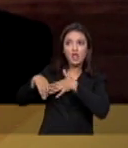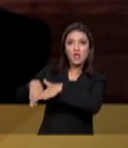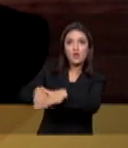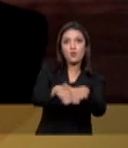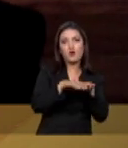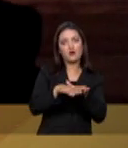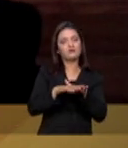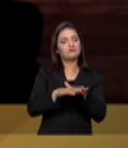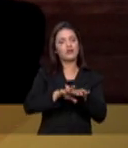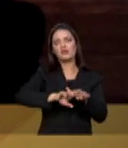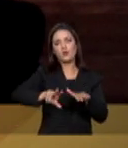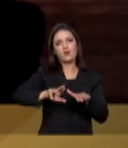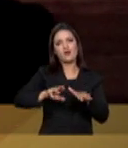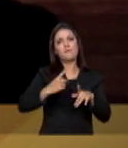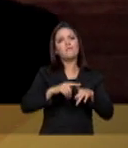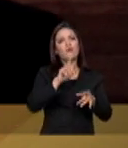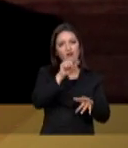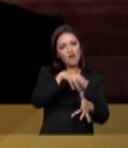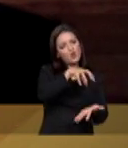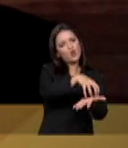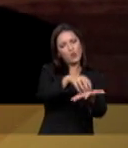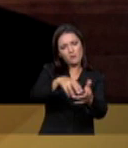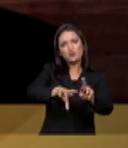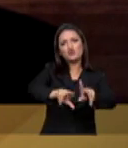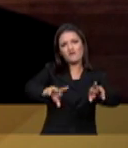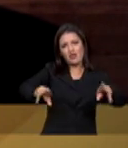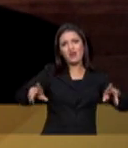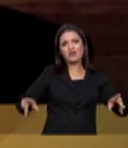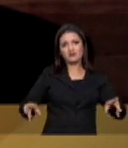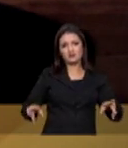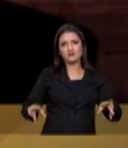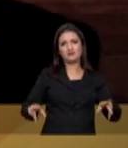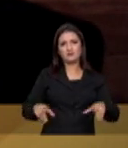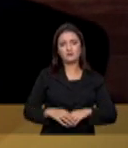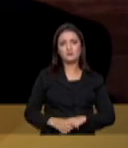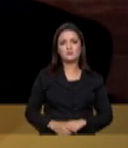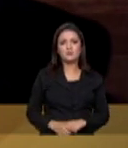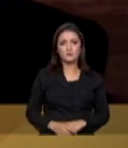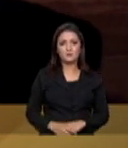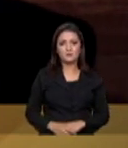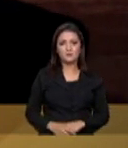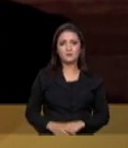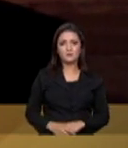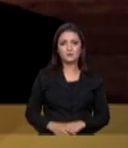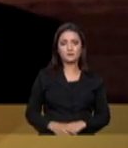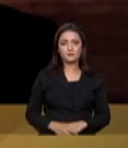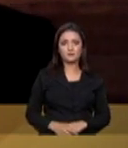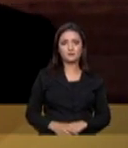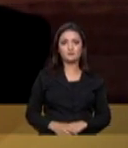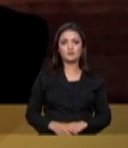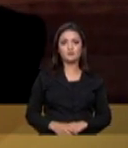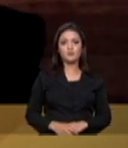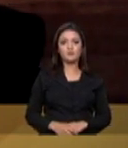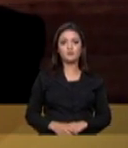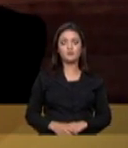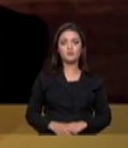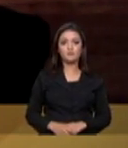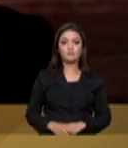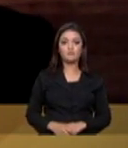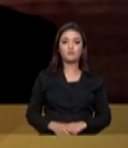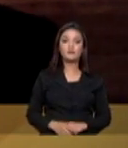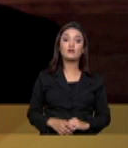diferença não promove a igualdade o saldo nesta linha